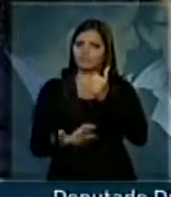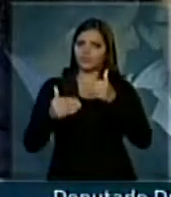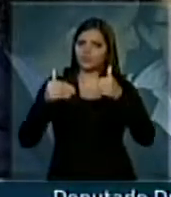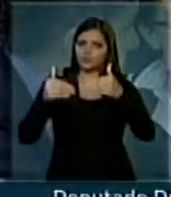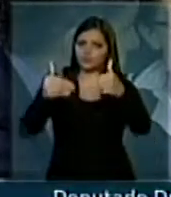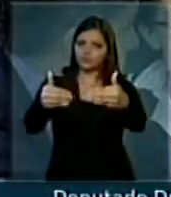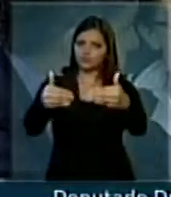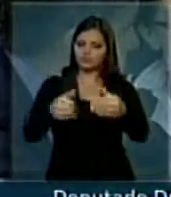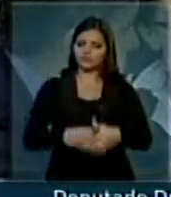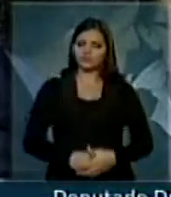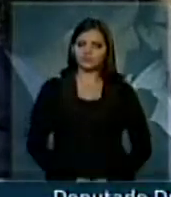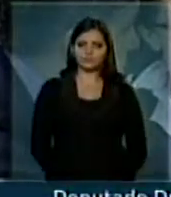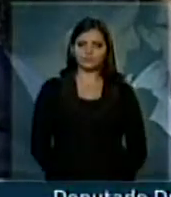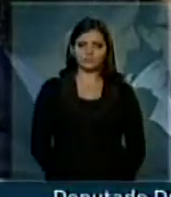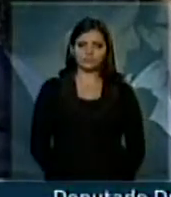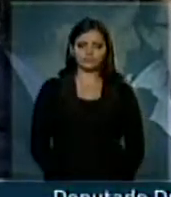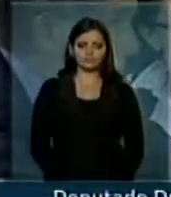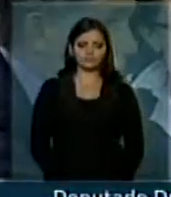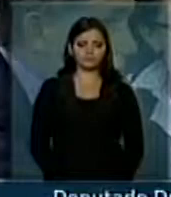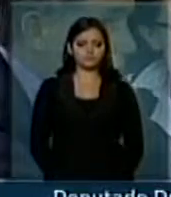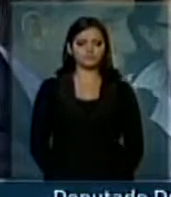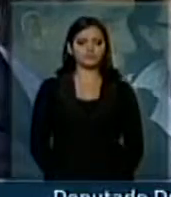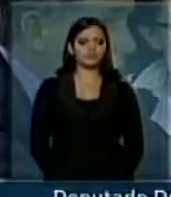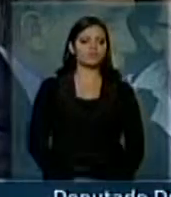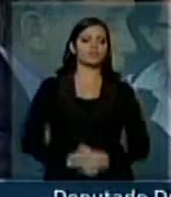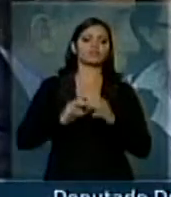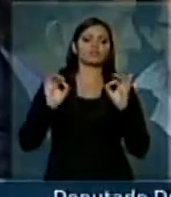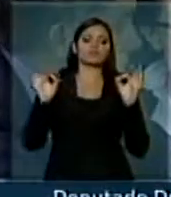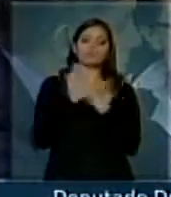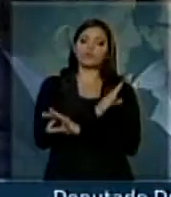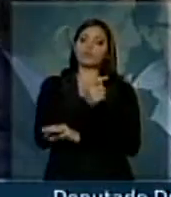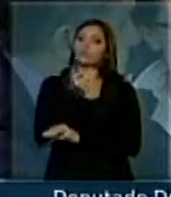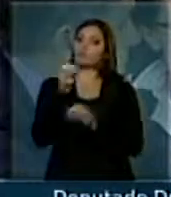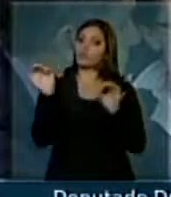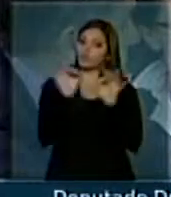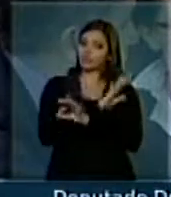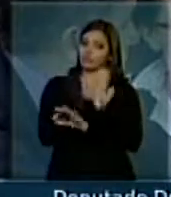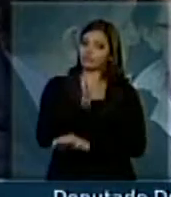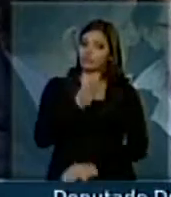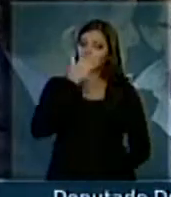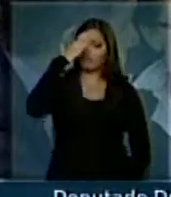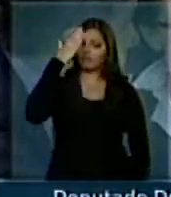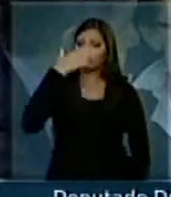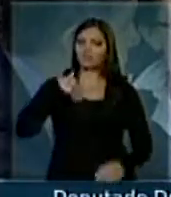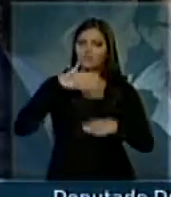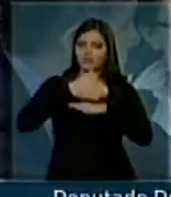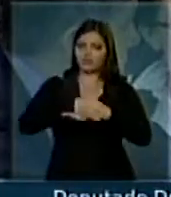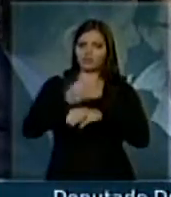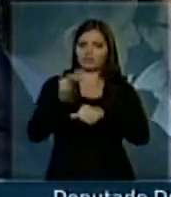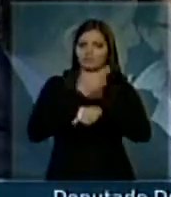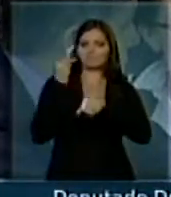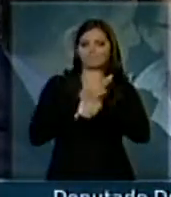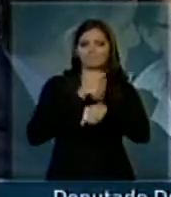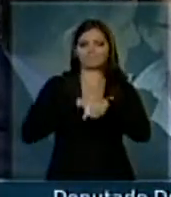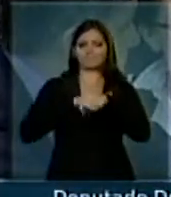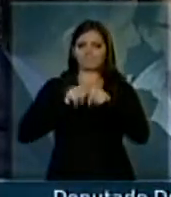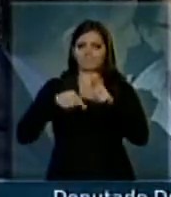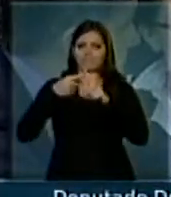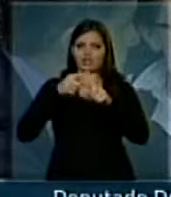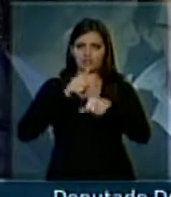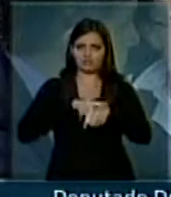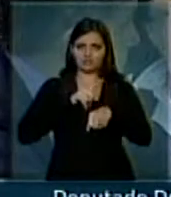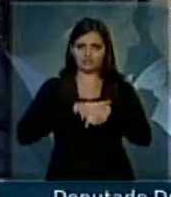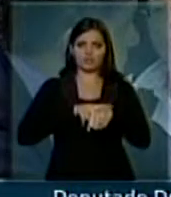seu Ministério? E caminhando para a conclusão, presidente, já agradecendo a tolerância